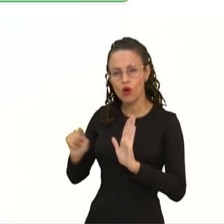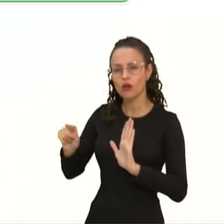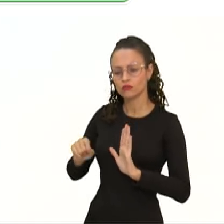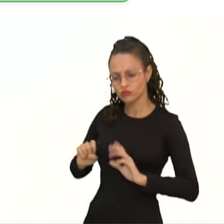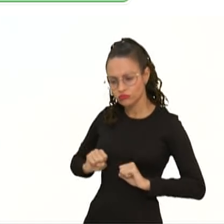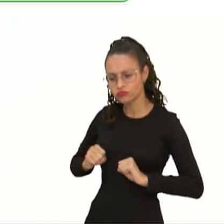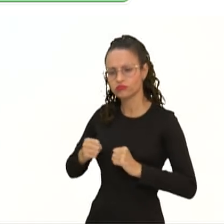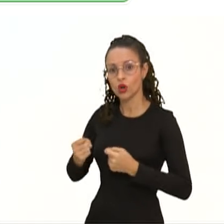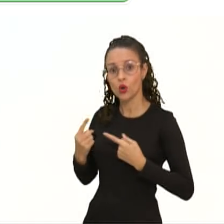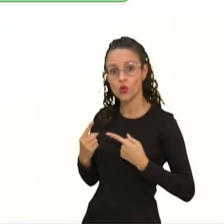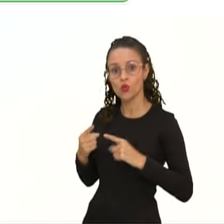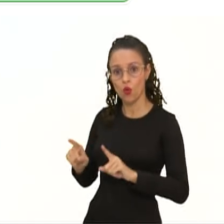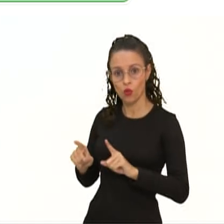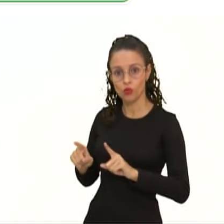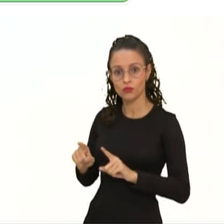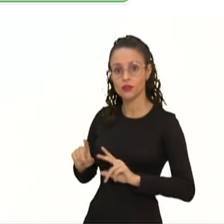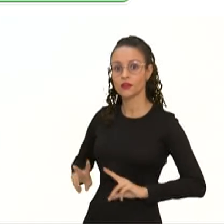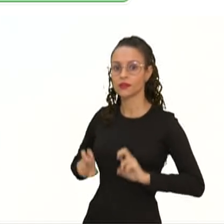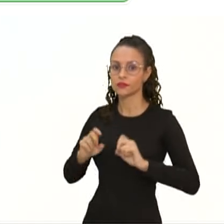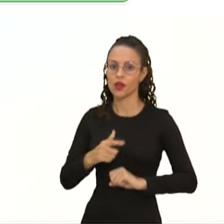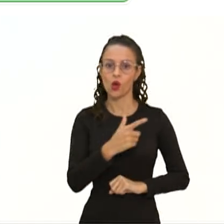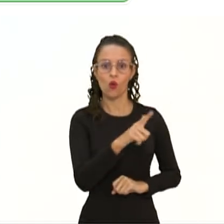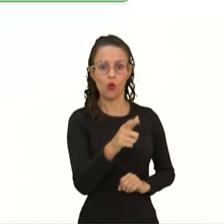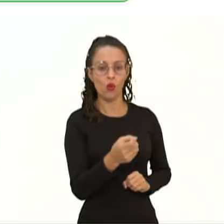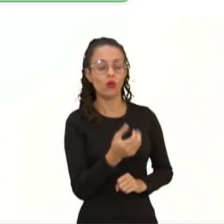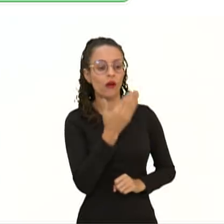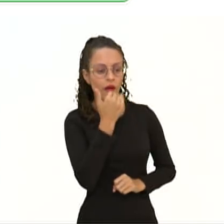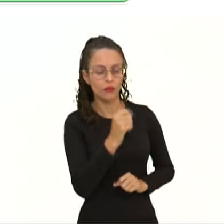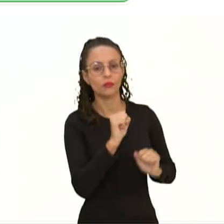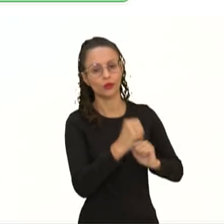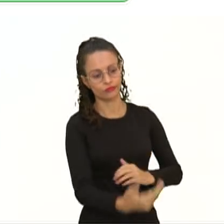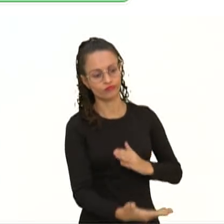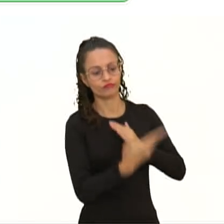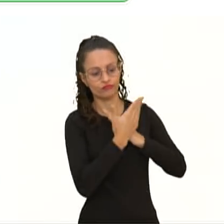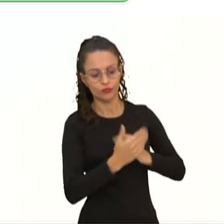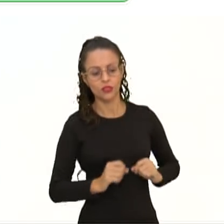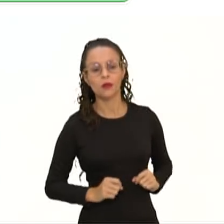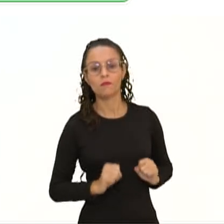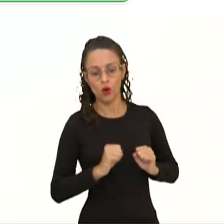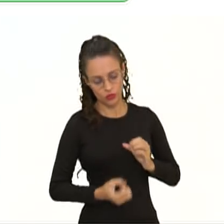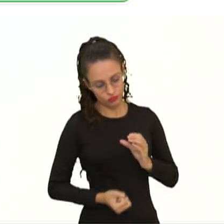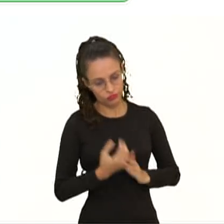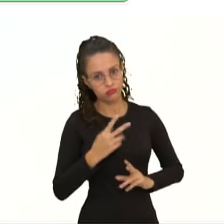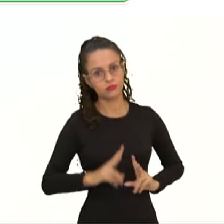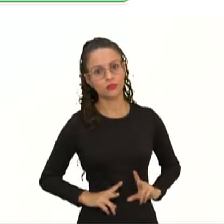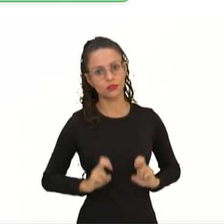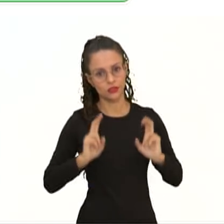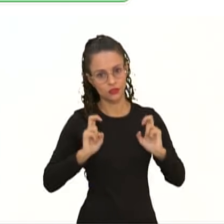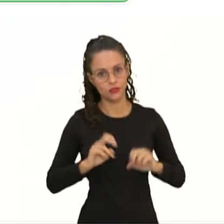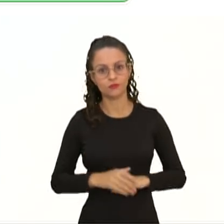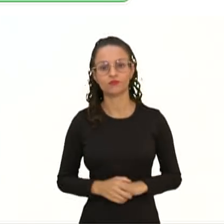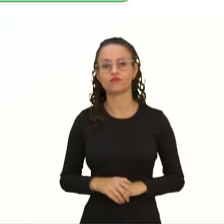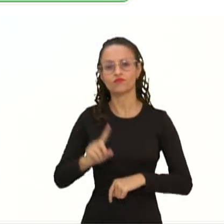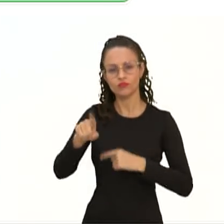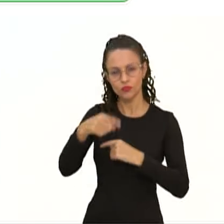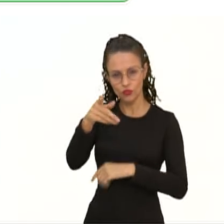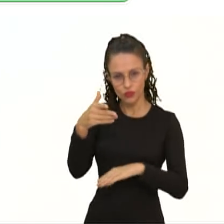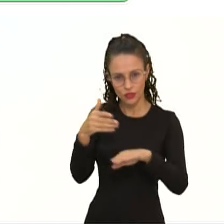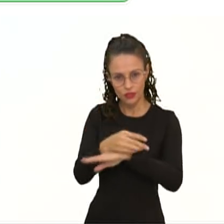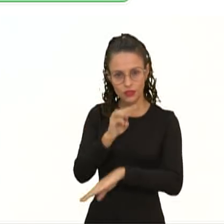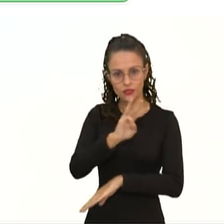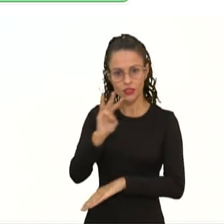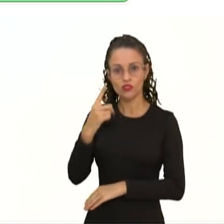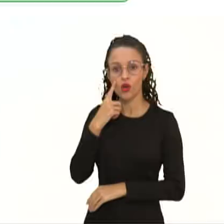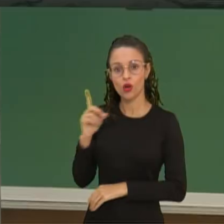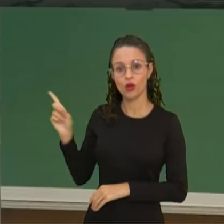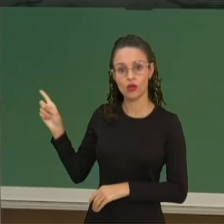defender contra o câncer, alguns podem favorecer o surgimento dessa doença, tá? Então, depois confere lá. Ó, eles